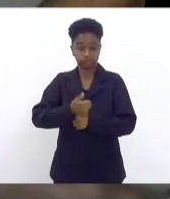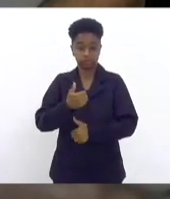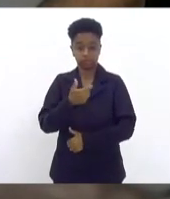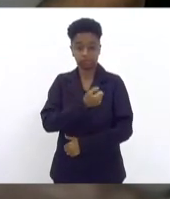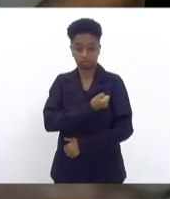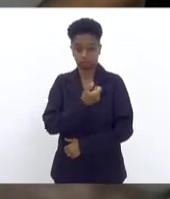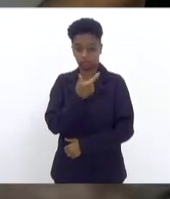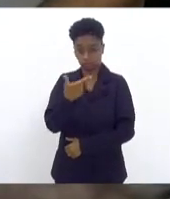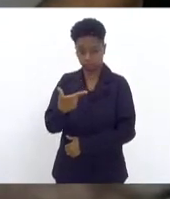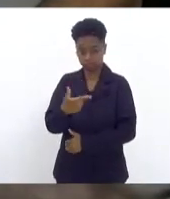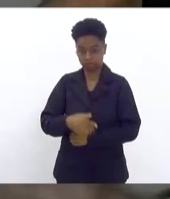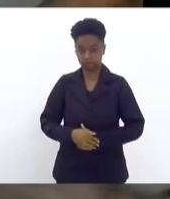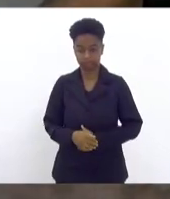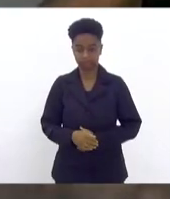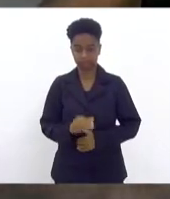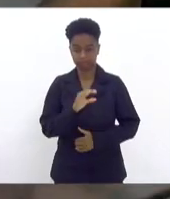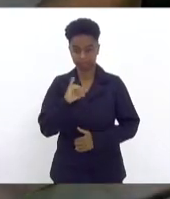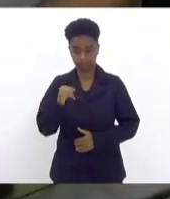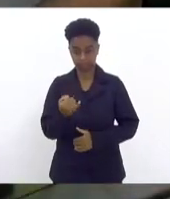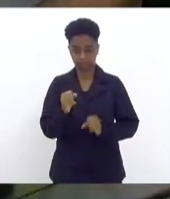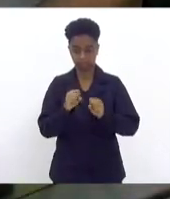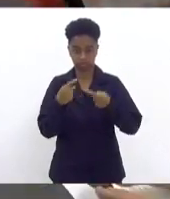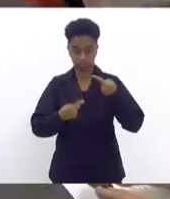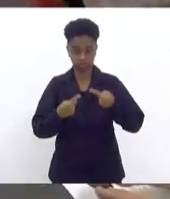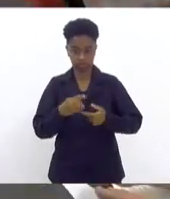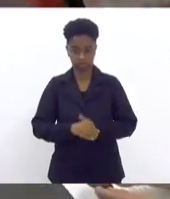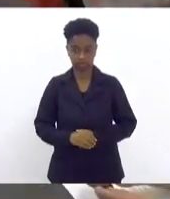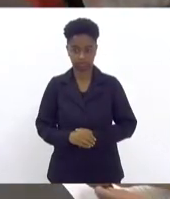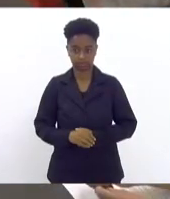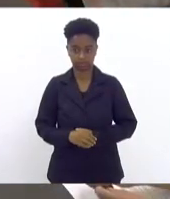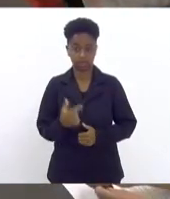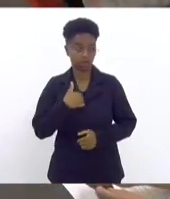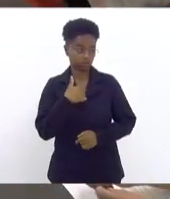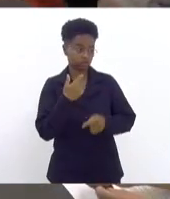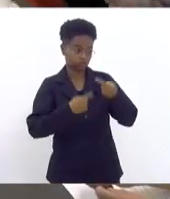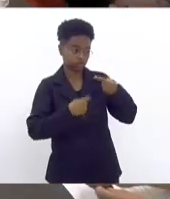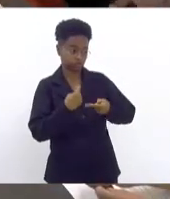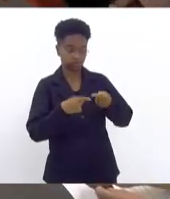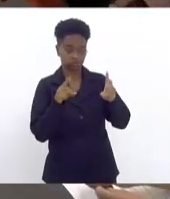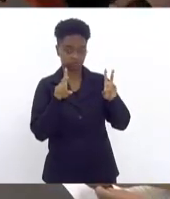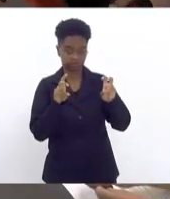CCJ. Em discussão. Eu vou discutir a matéria.